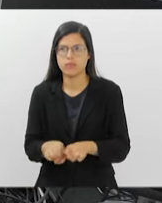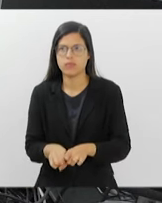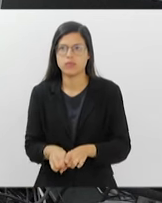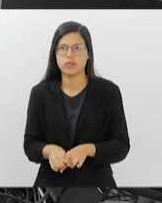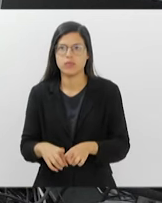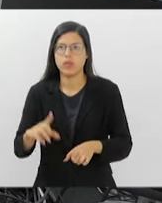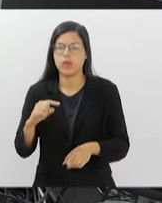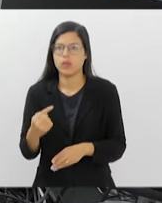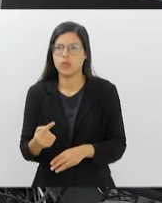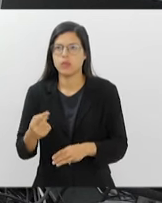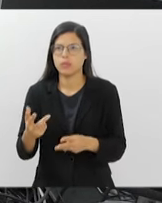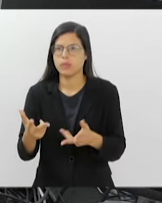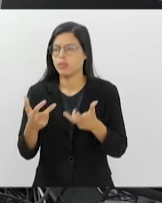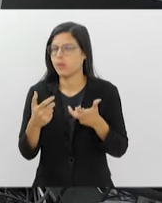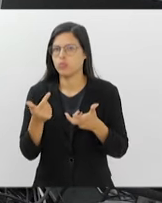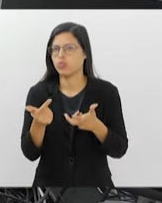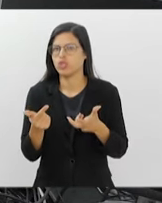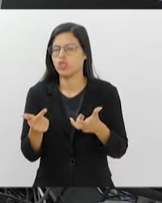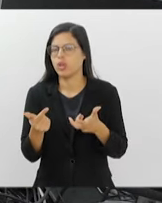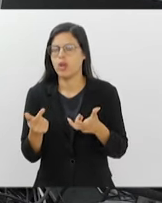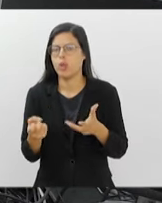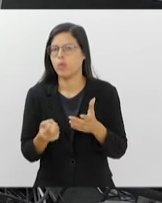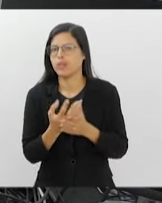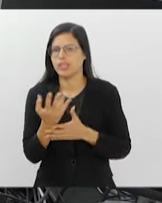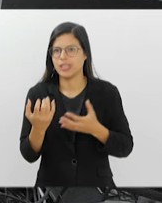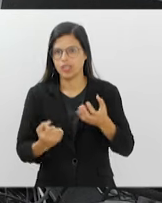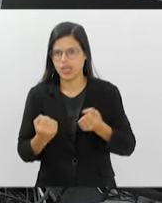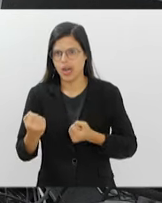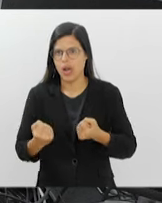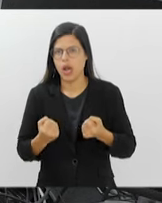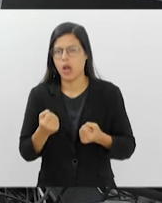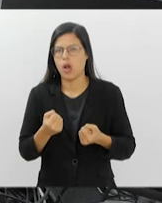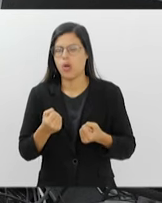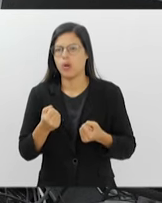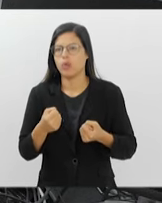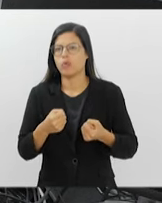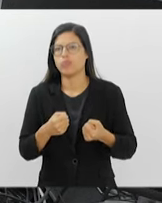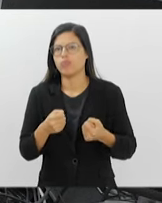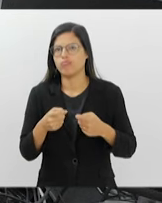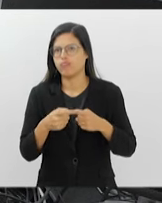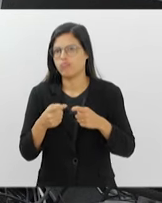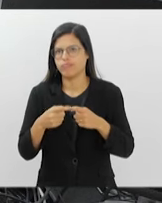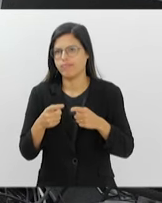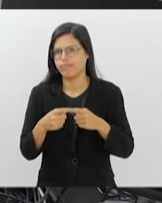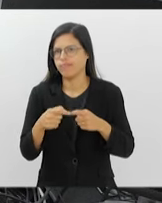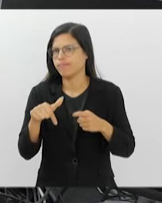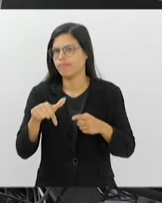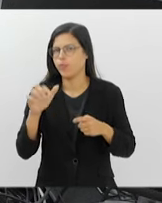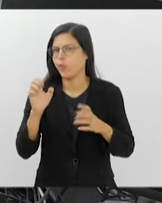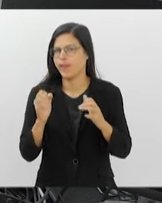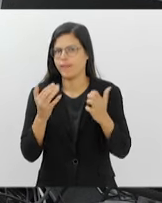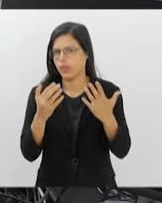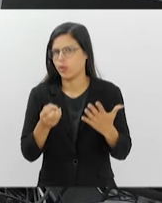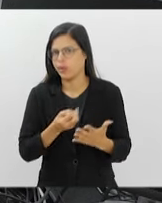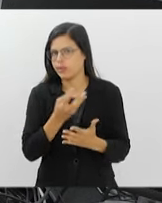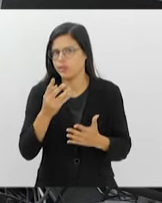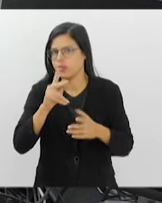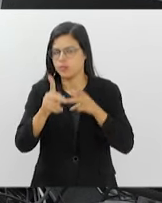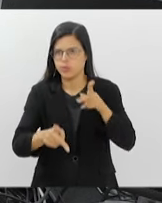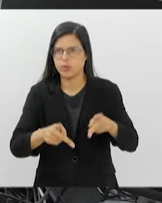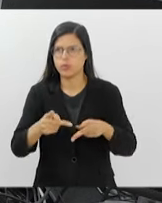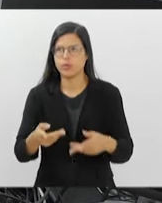constatamos a ausência de ambulância necessária pelo número de público presente e só dando um exemplo aqui do que a gente tá falando sobre a transparência do do